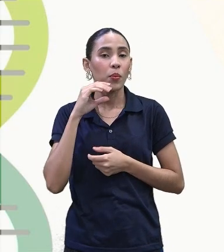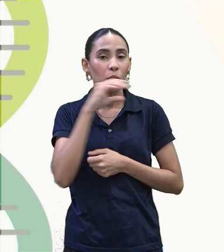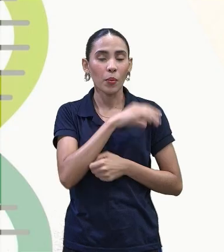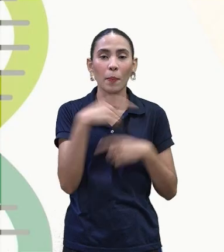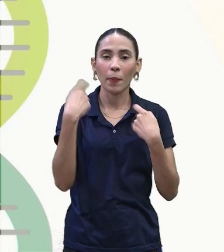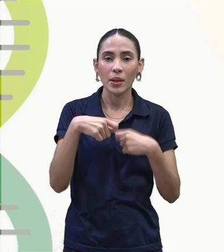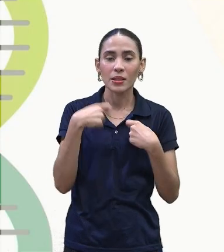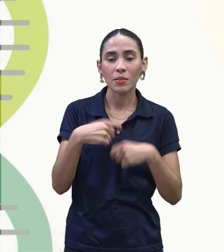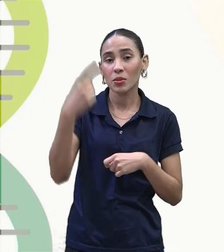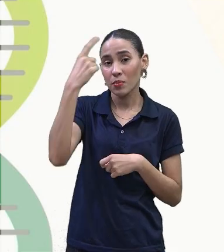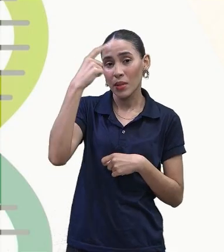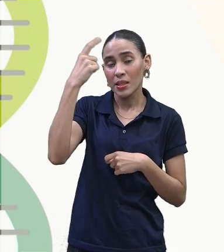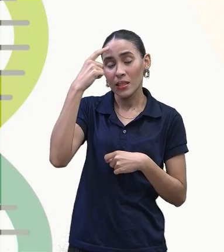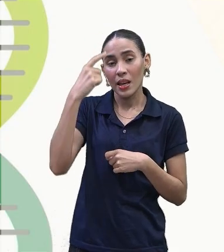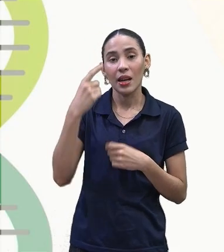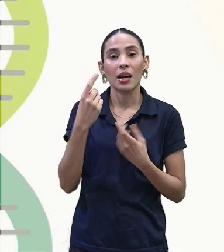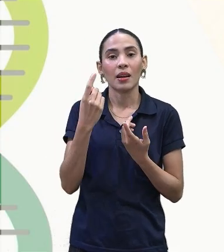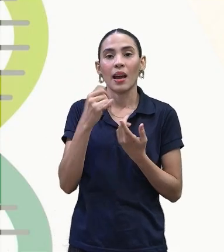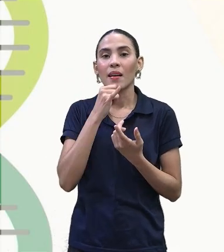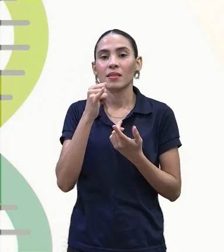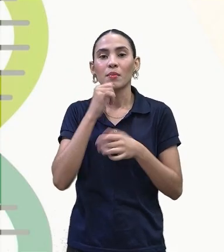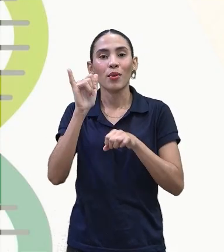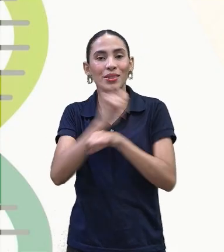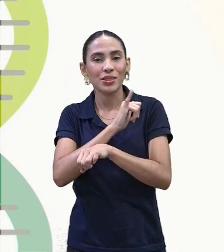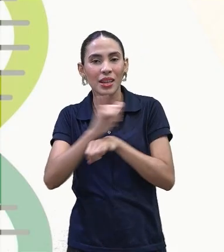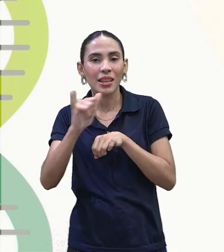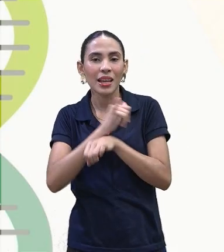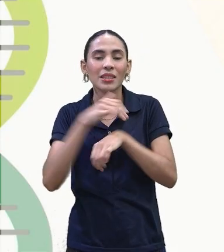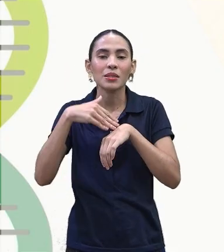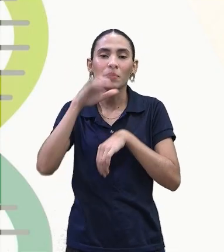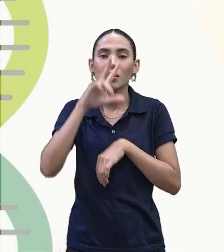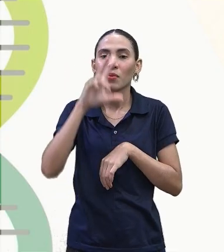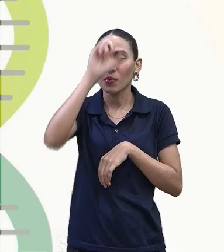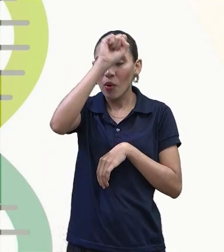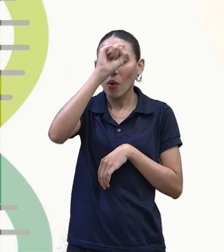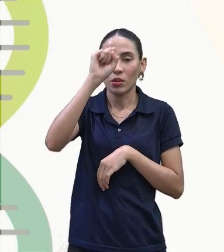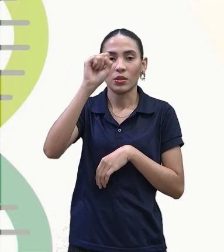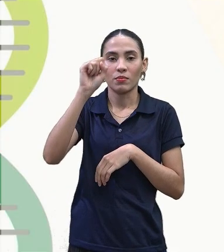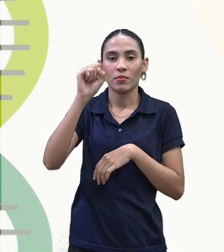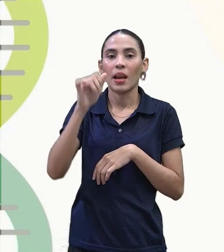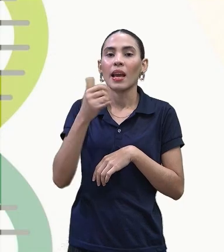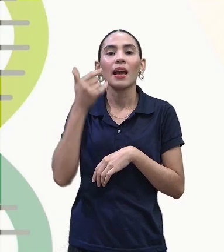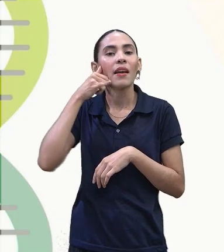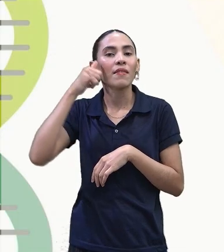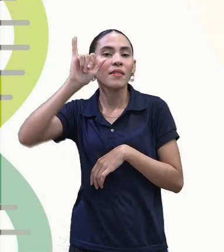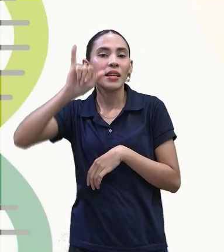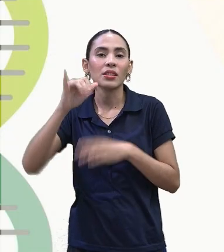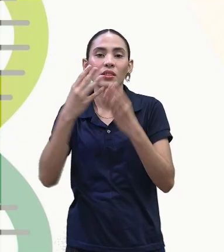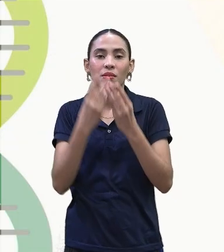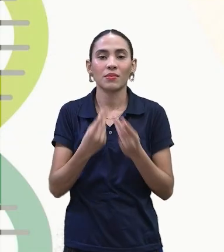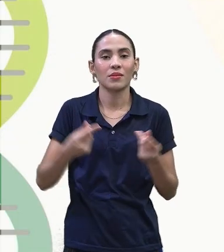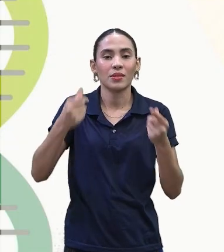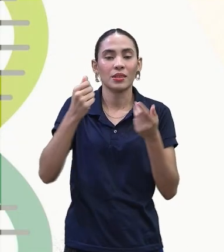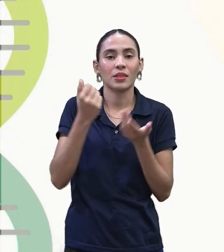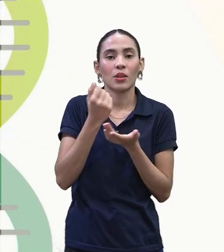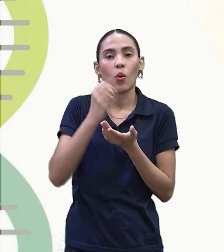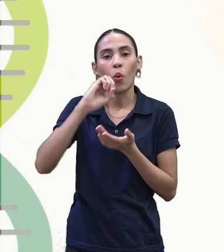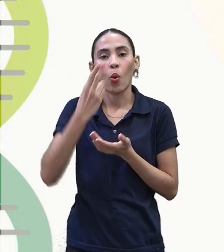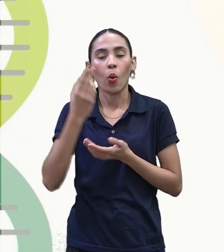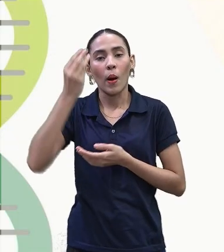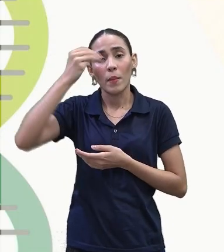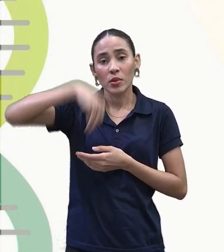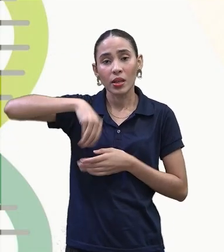que pensar, então, em culturas que sejam mais resistentes para que elas não venham, então, né, a faltar ou prejudicar